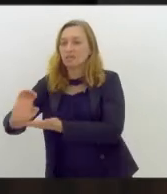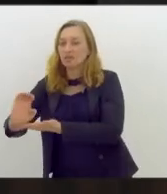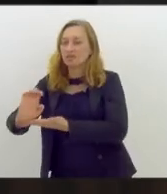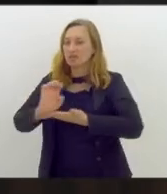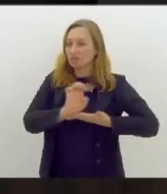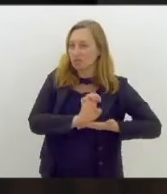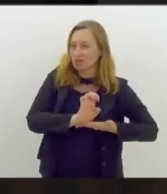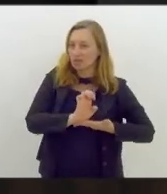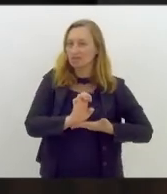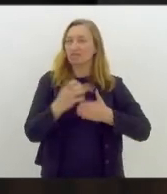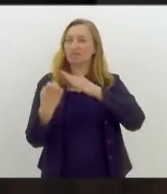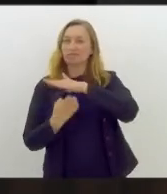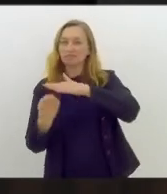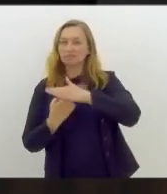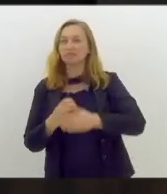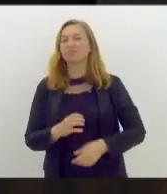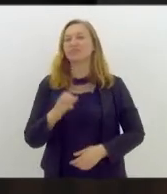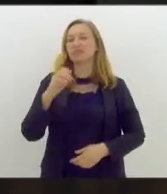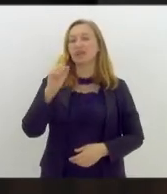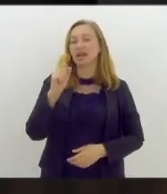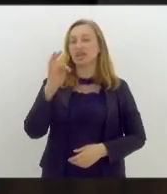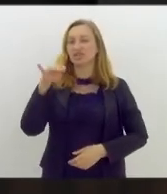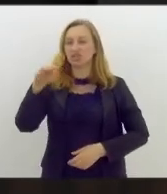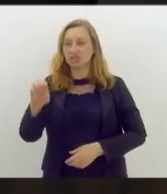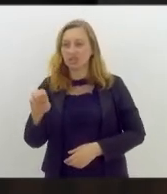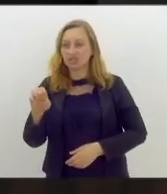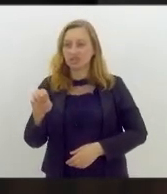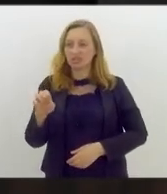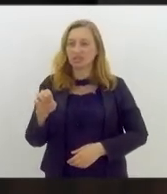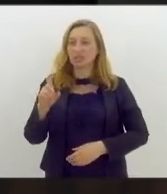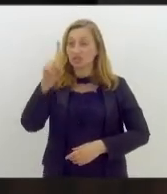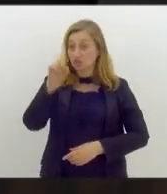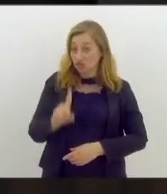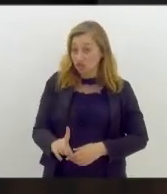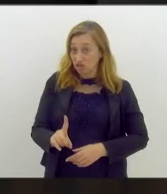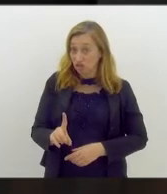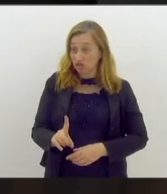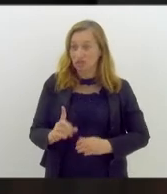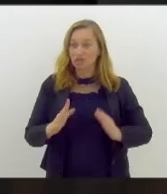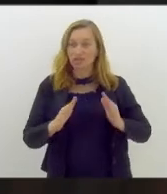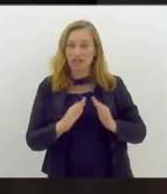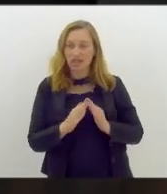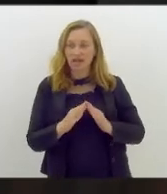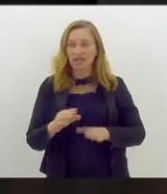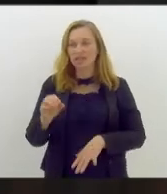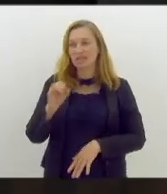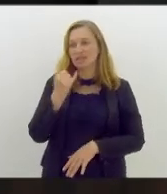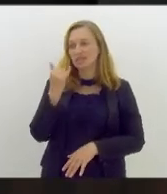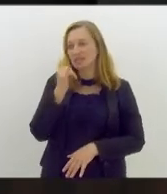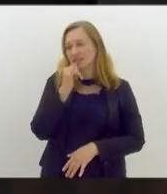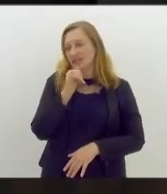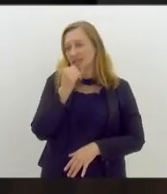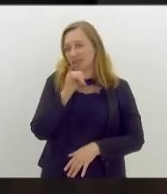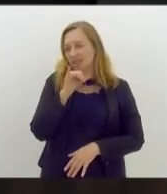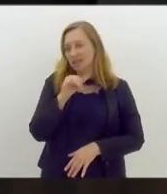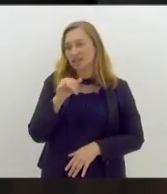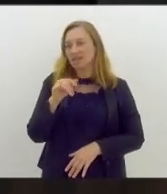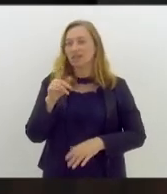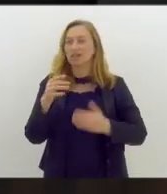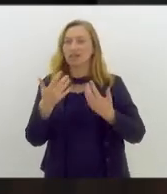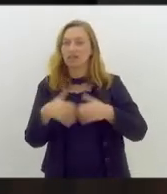Exportação, de Alexandre Sinelli Correia Neto, diretor da Casa da Itália de Petrópolis, primo